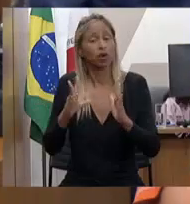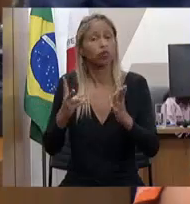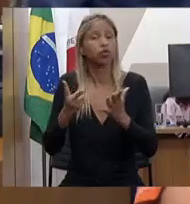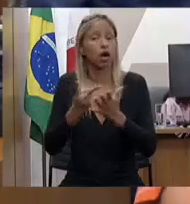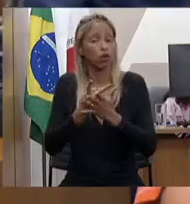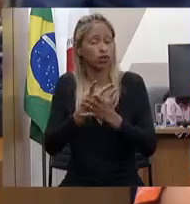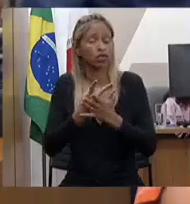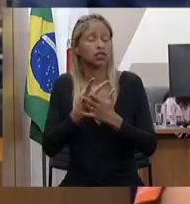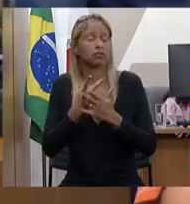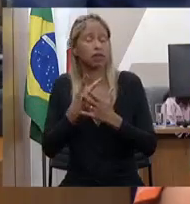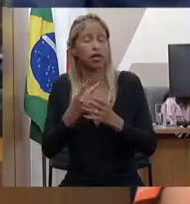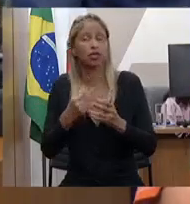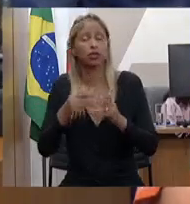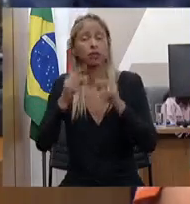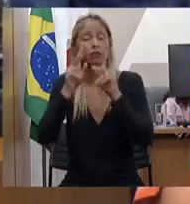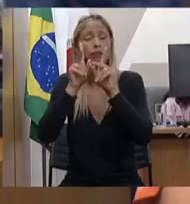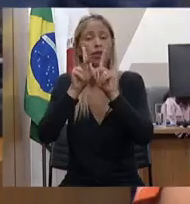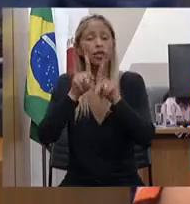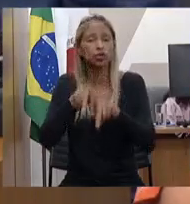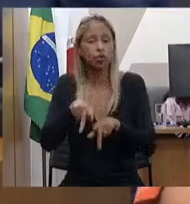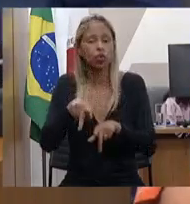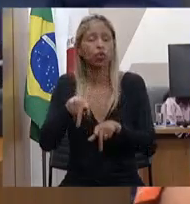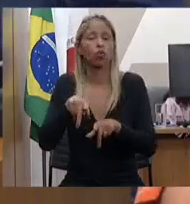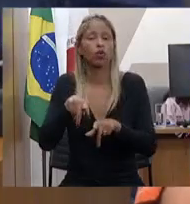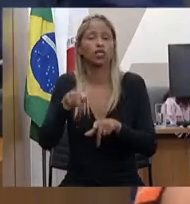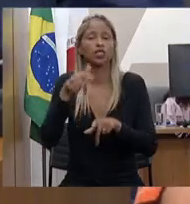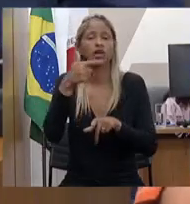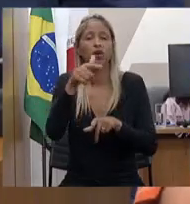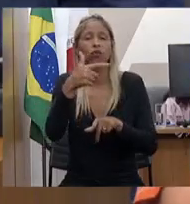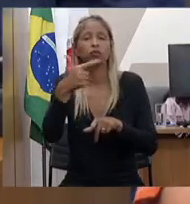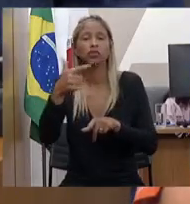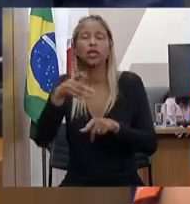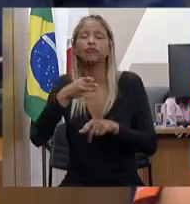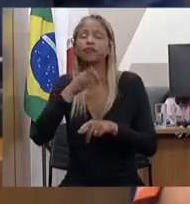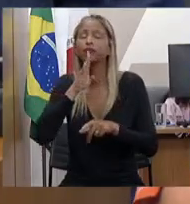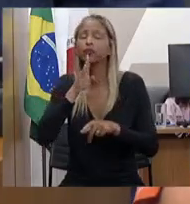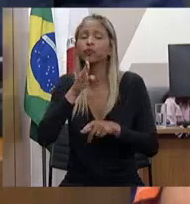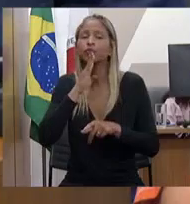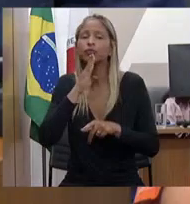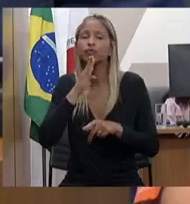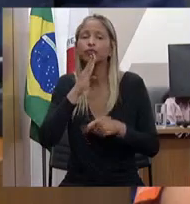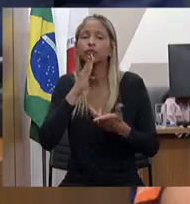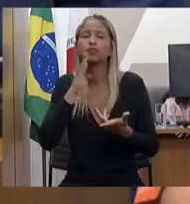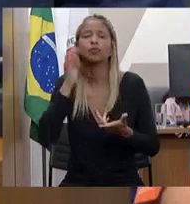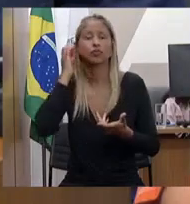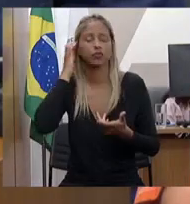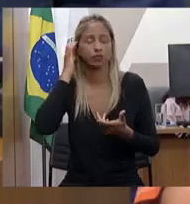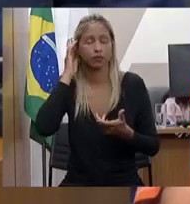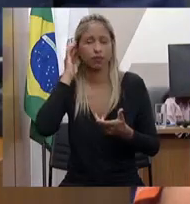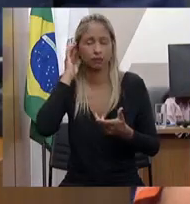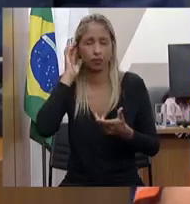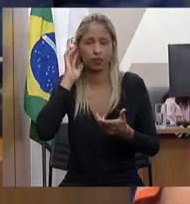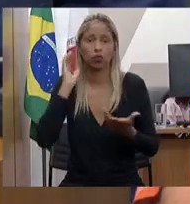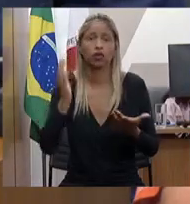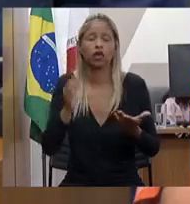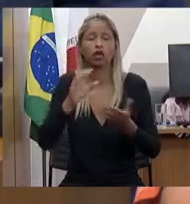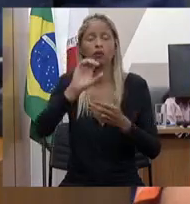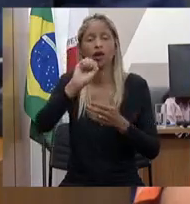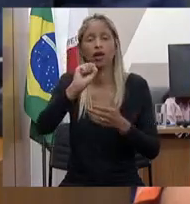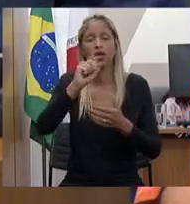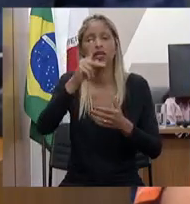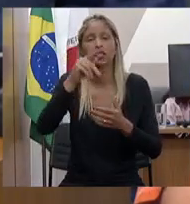são as pessoas que não têm o conhecimento O que que é uma Cipa